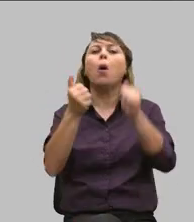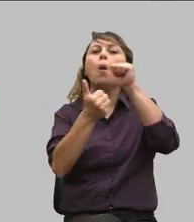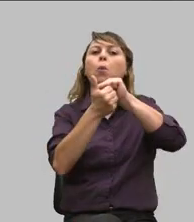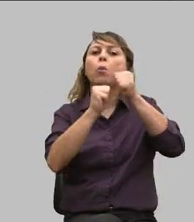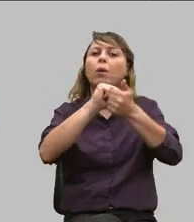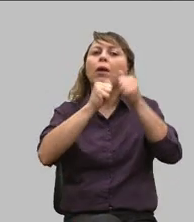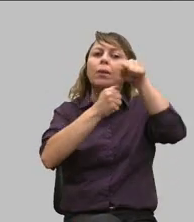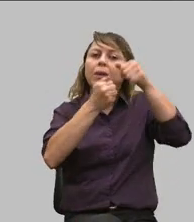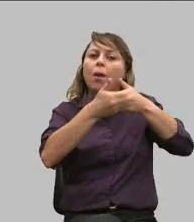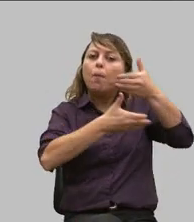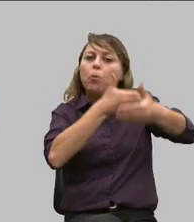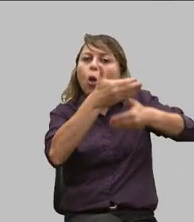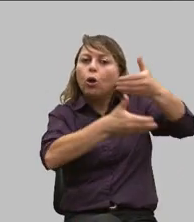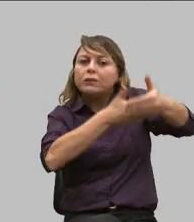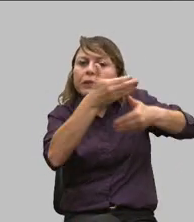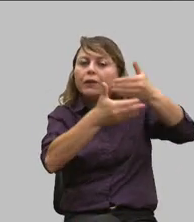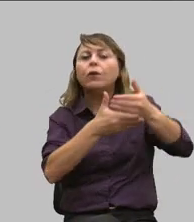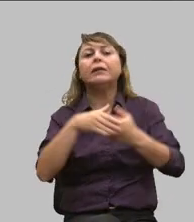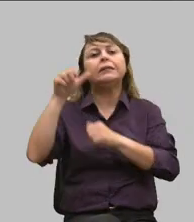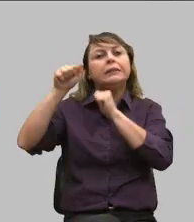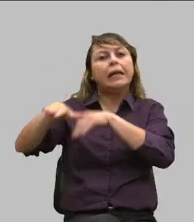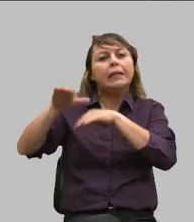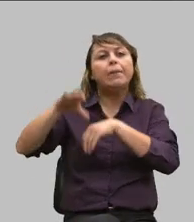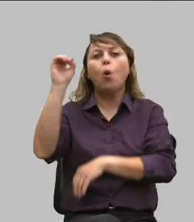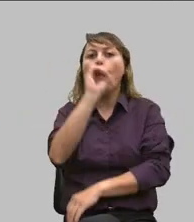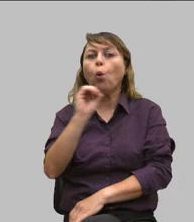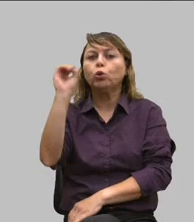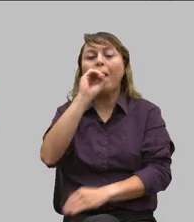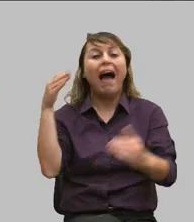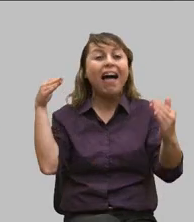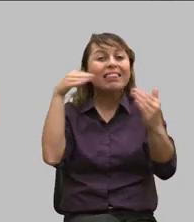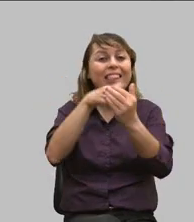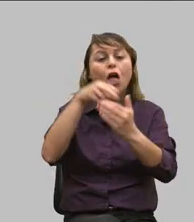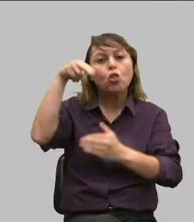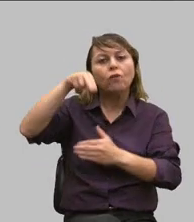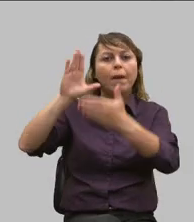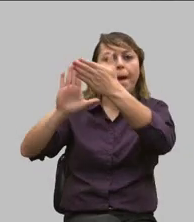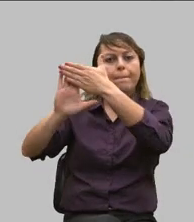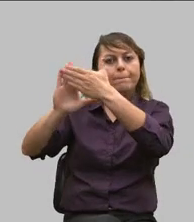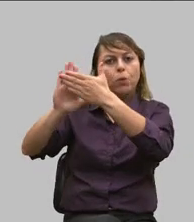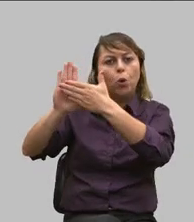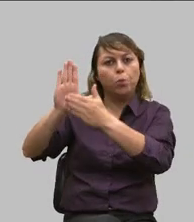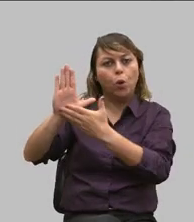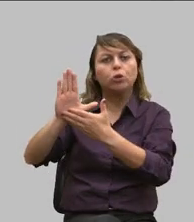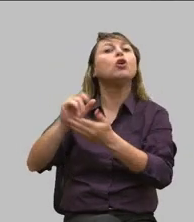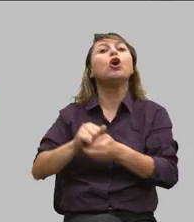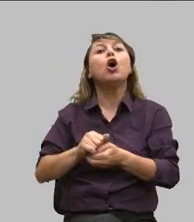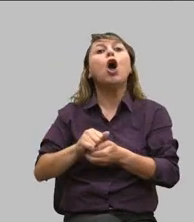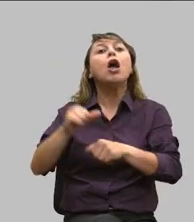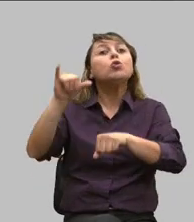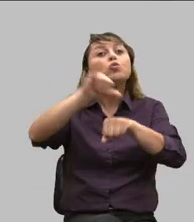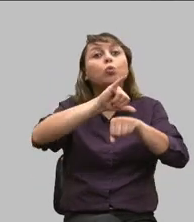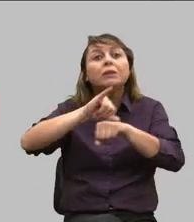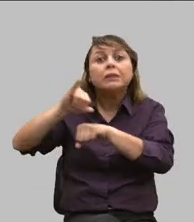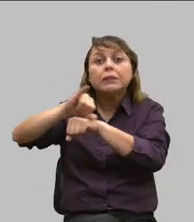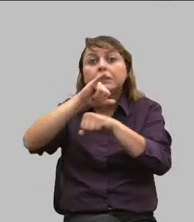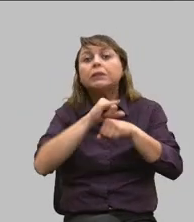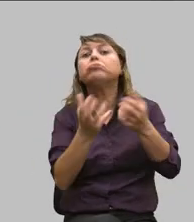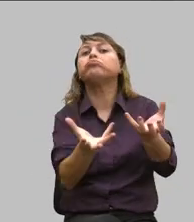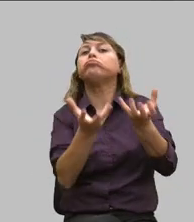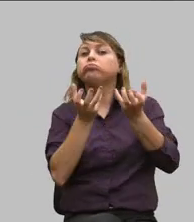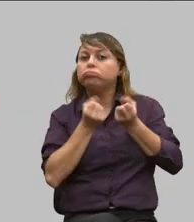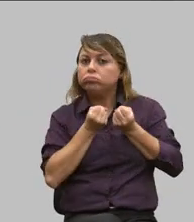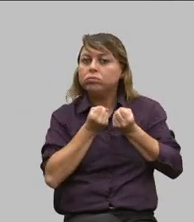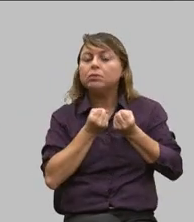processo de adesão foi agora setembro outubro ainda pode ser enviado até Novembro e a partir do momento que os municípios aderirem indicando aí quem são